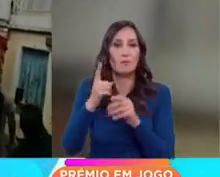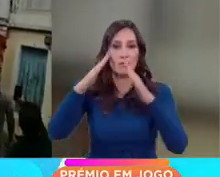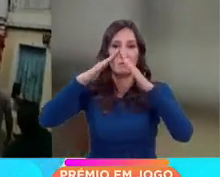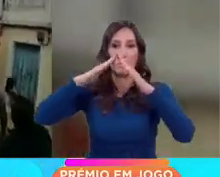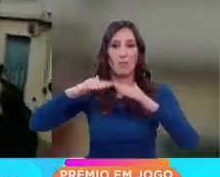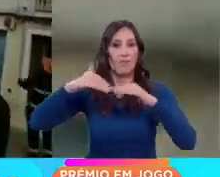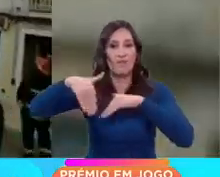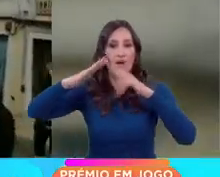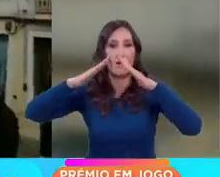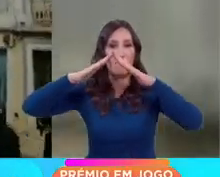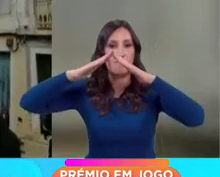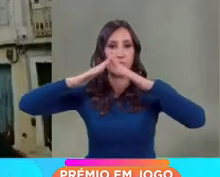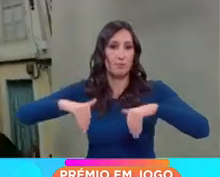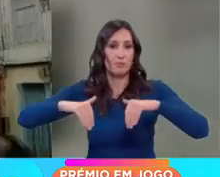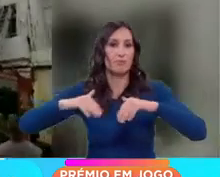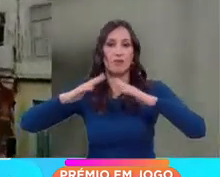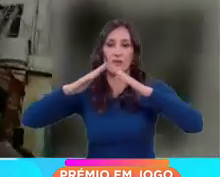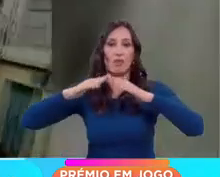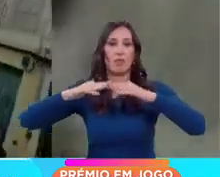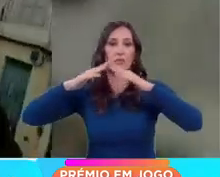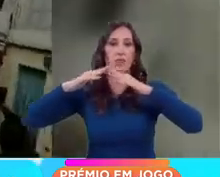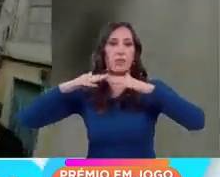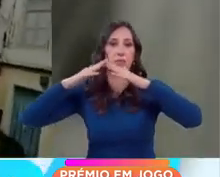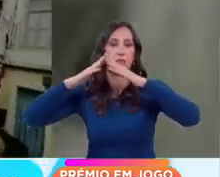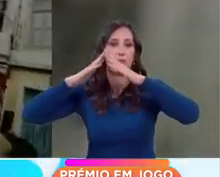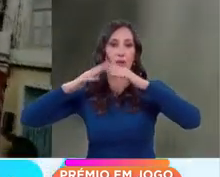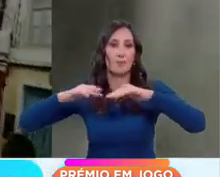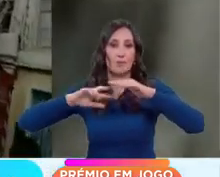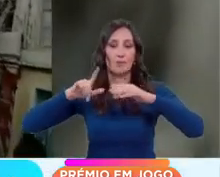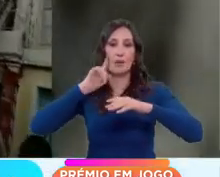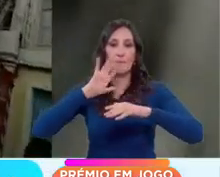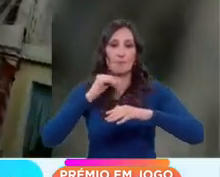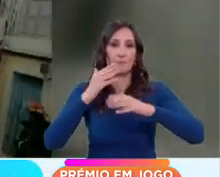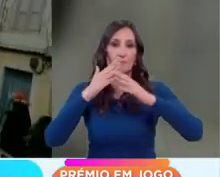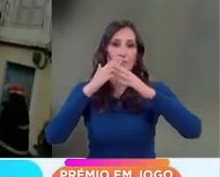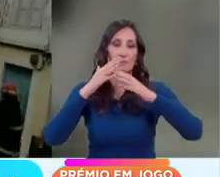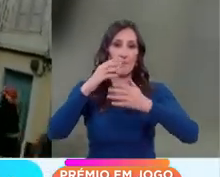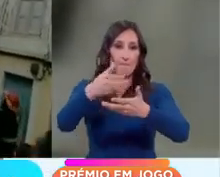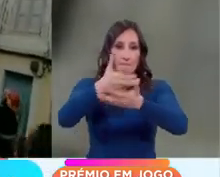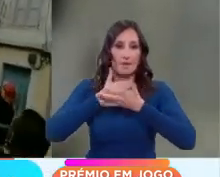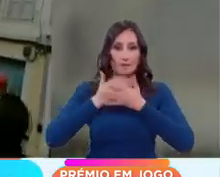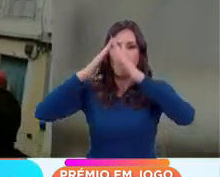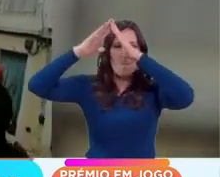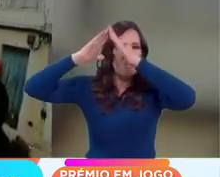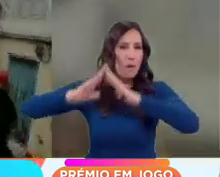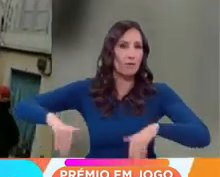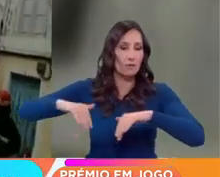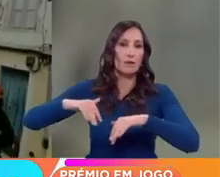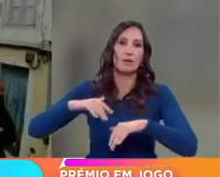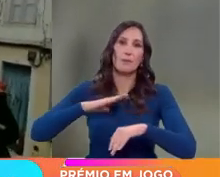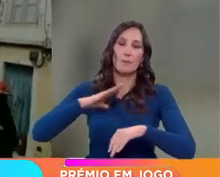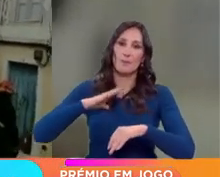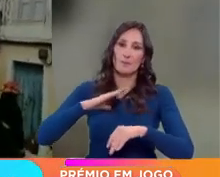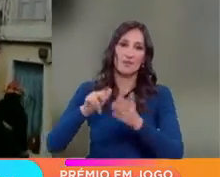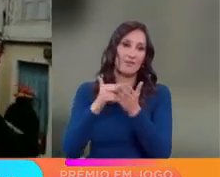estar a bater. O telhado já estava mesmo... Já estava a bater. Portanto, quando eu passo com a menina para o outro lado, o telhado caiu mesmo. Caiu. Bem, estava